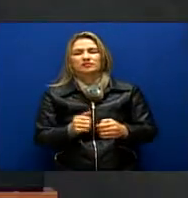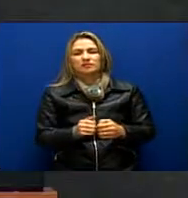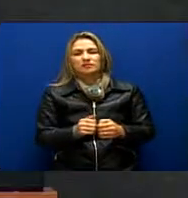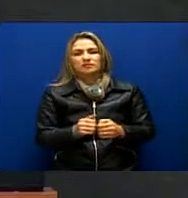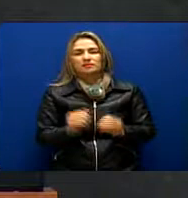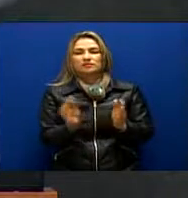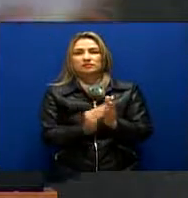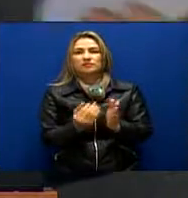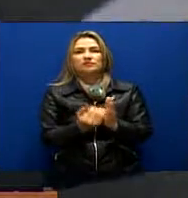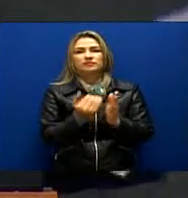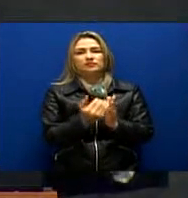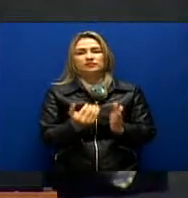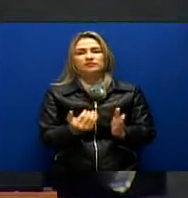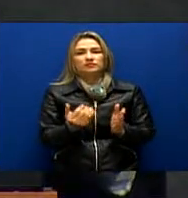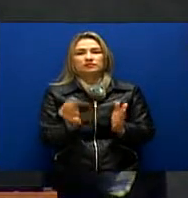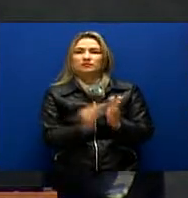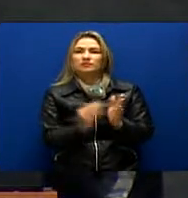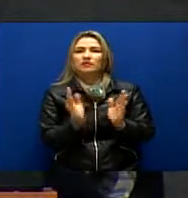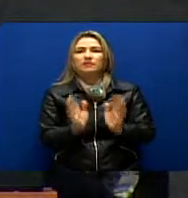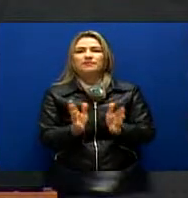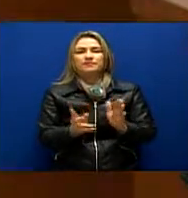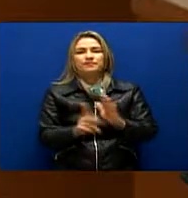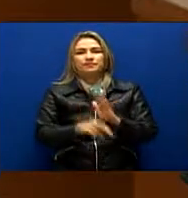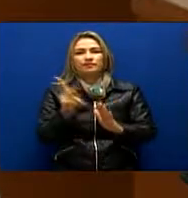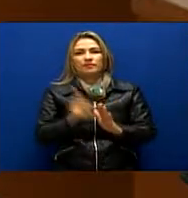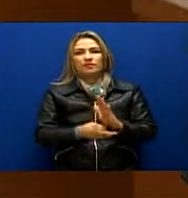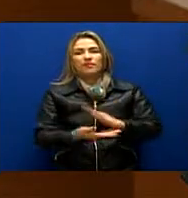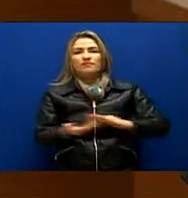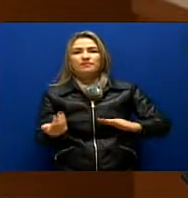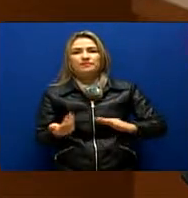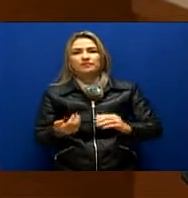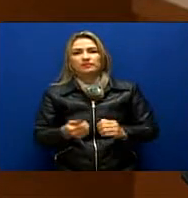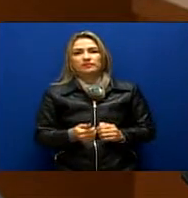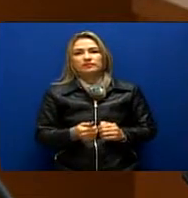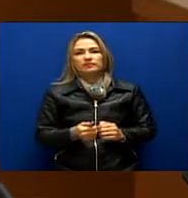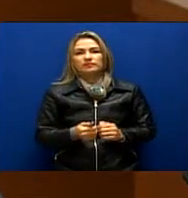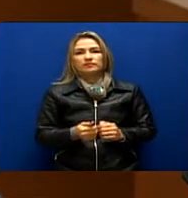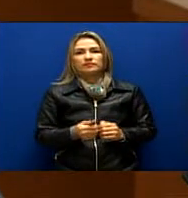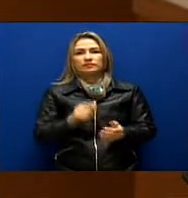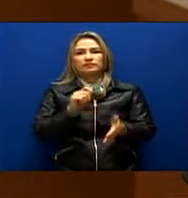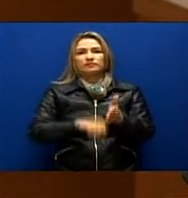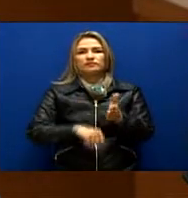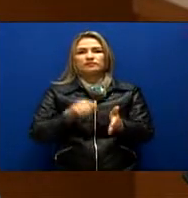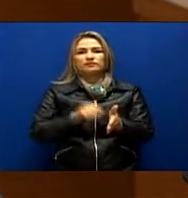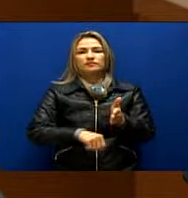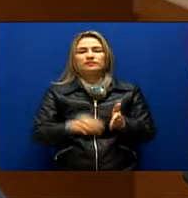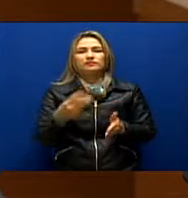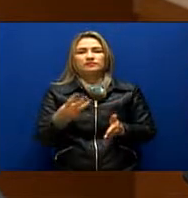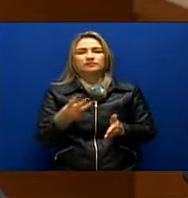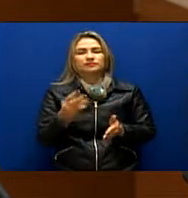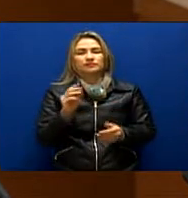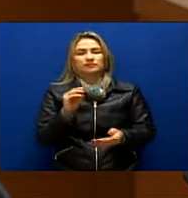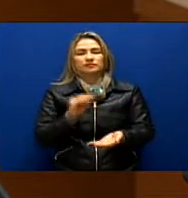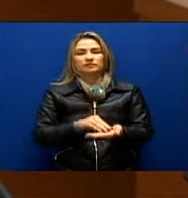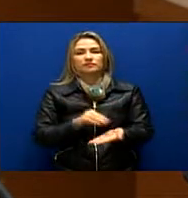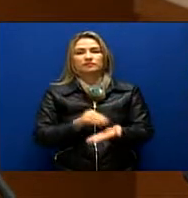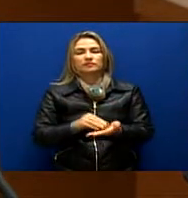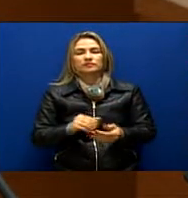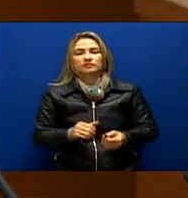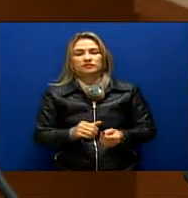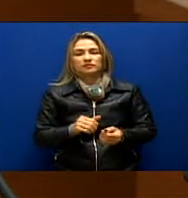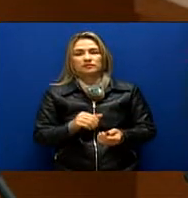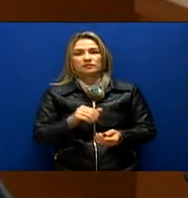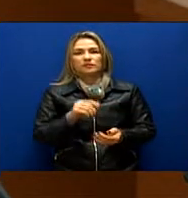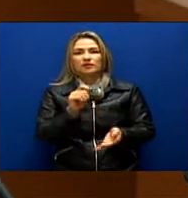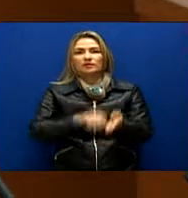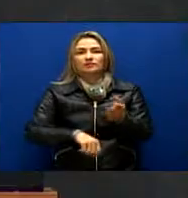apresentou a emenda, o projeto sai de pauta. Sai de pauta. Então, eu não tenho, tenho três votos nesse agora. Momento. Só tem não, eu e o Nenê Silvano. Não, foi de